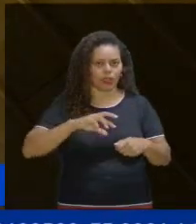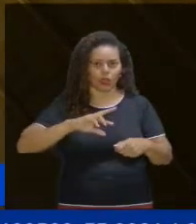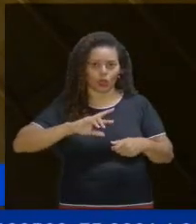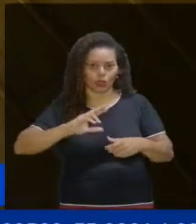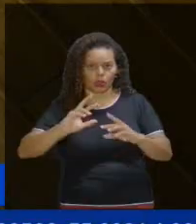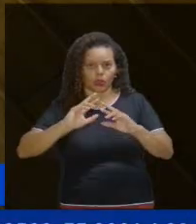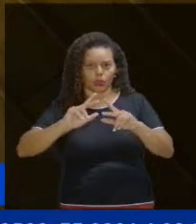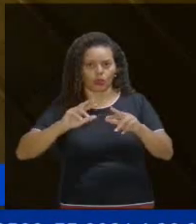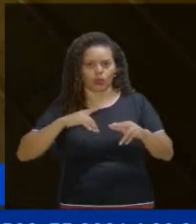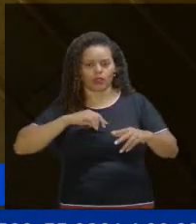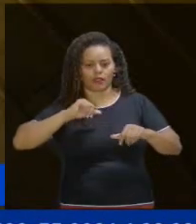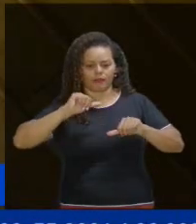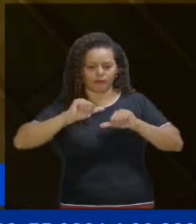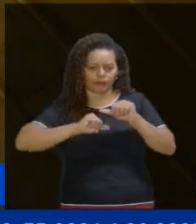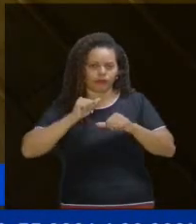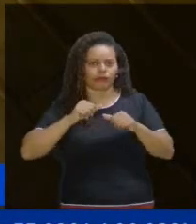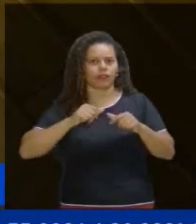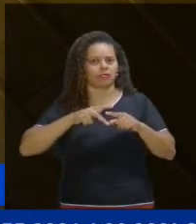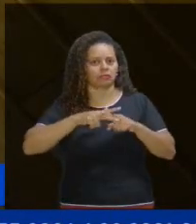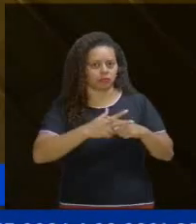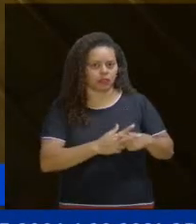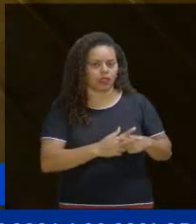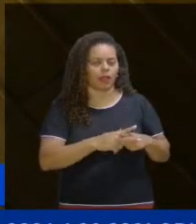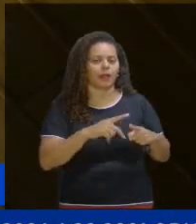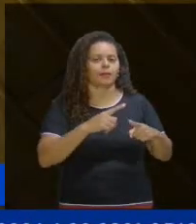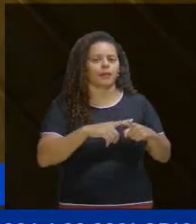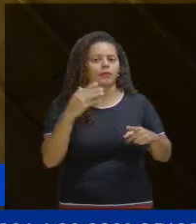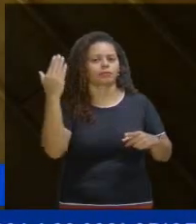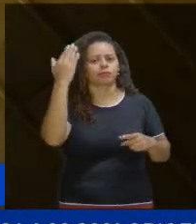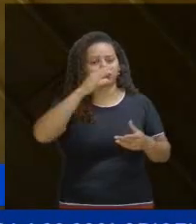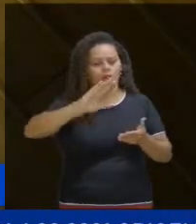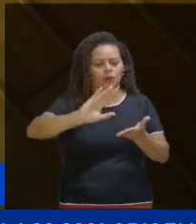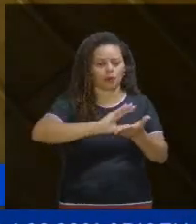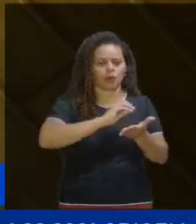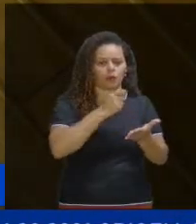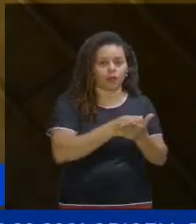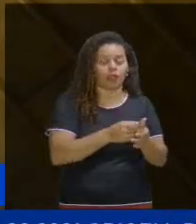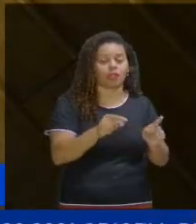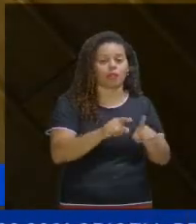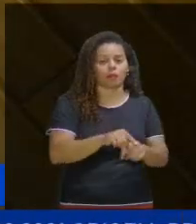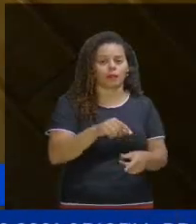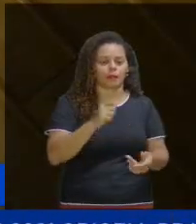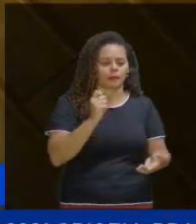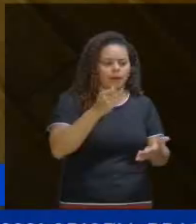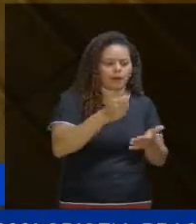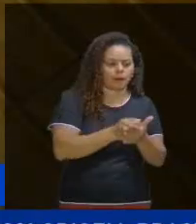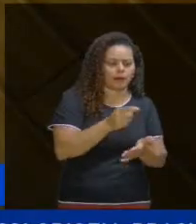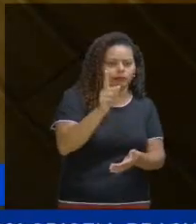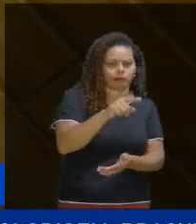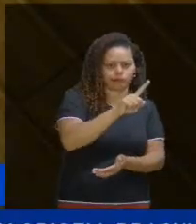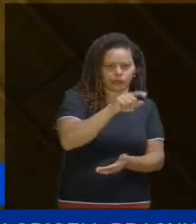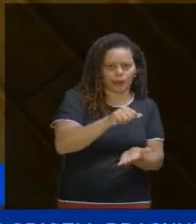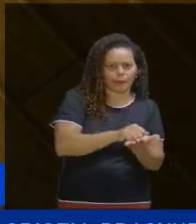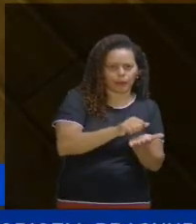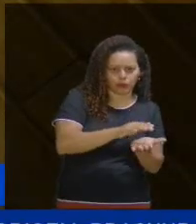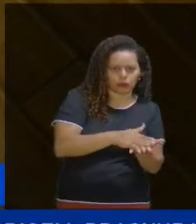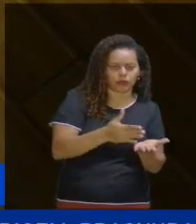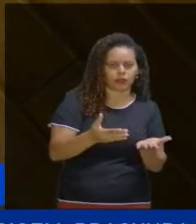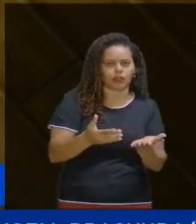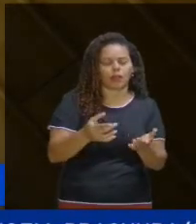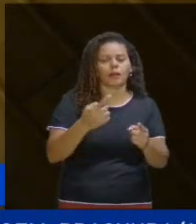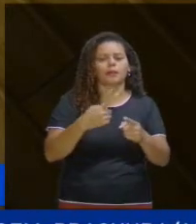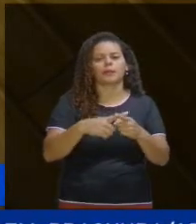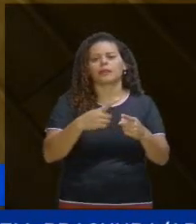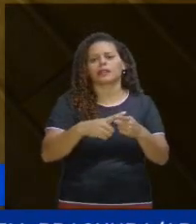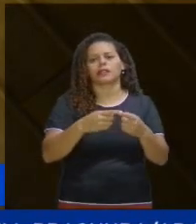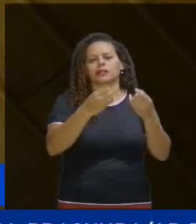reformar esta sentença com a aprovação das contas para excluir o pagamento dessa multa por não entender